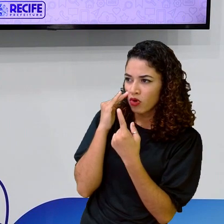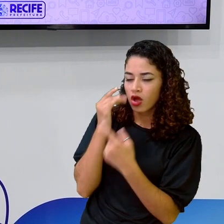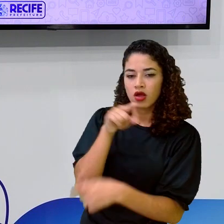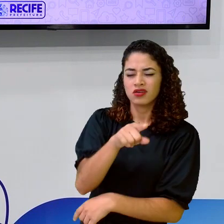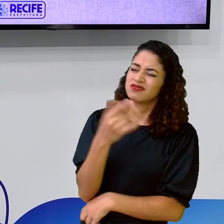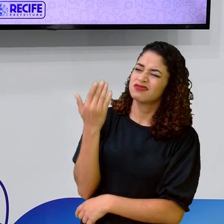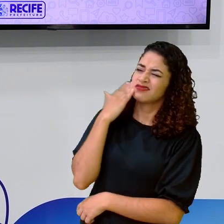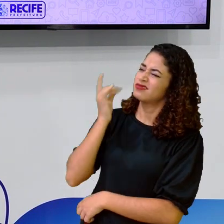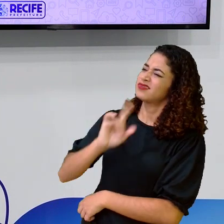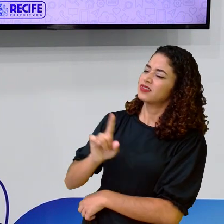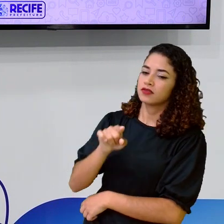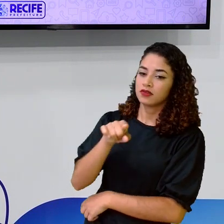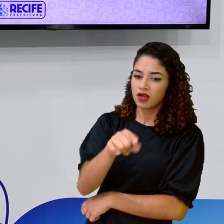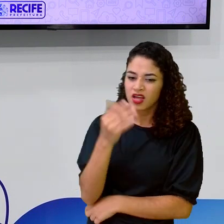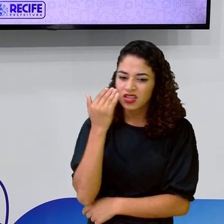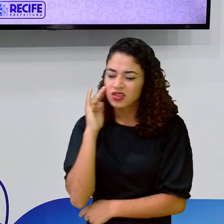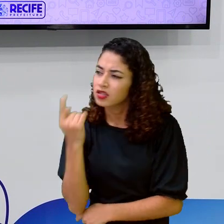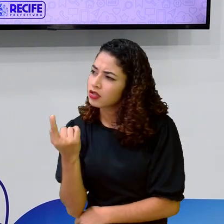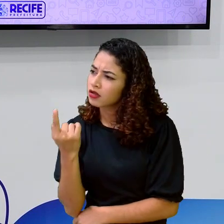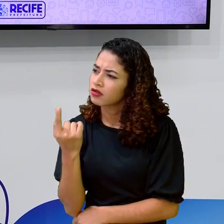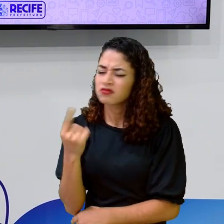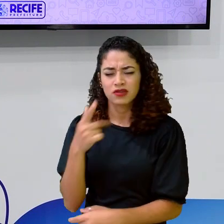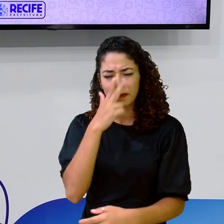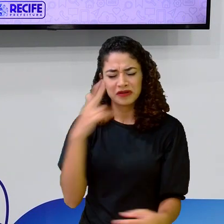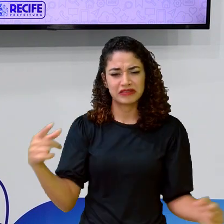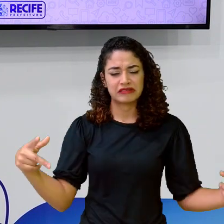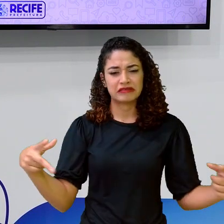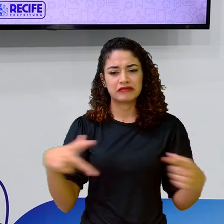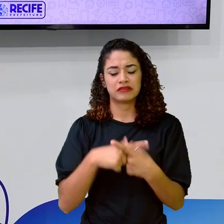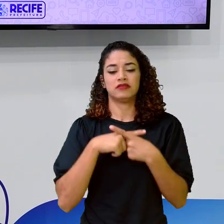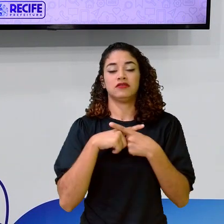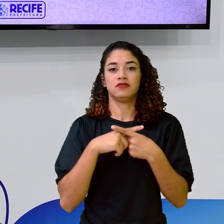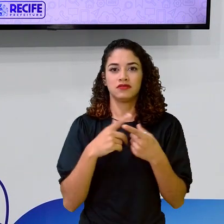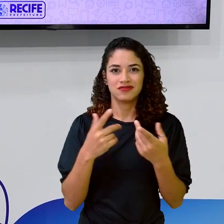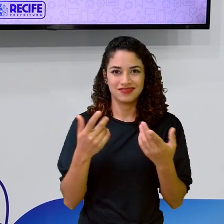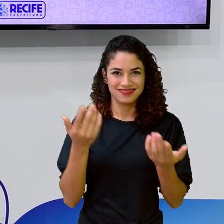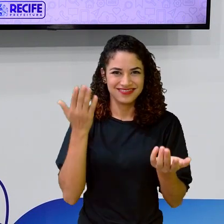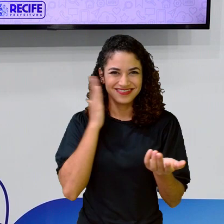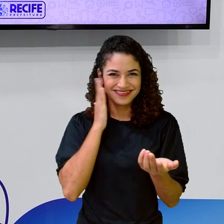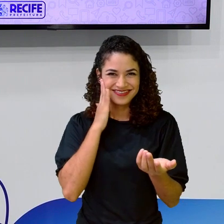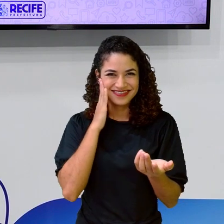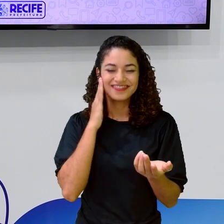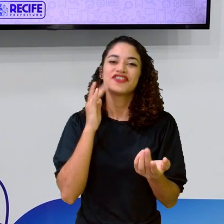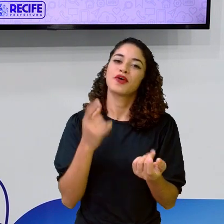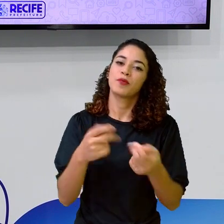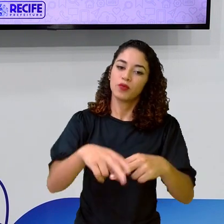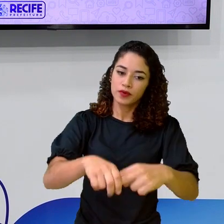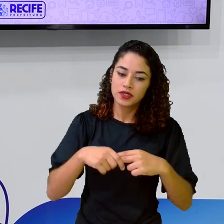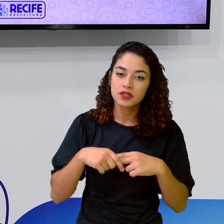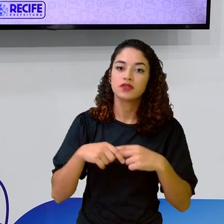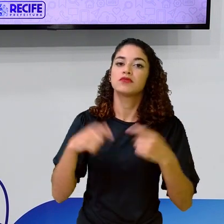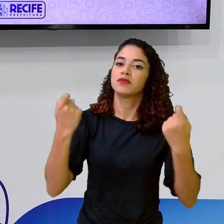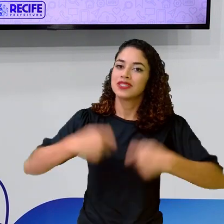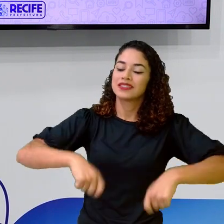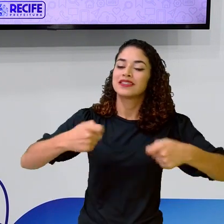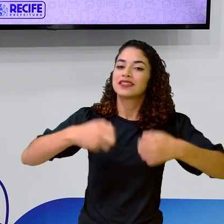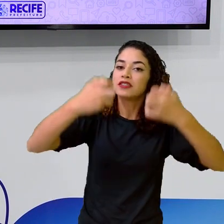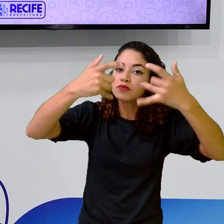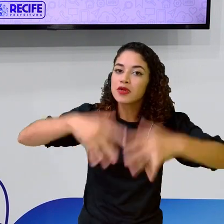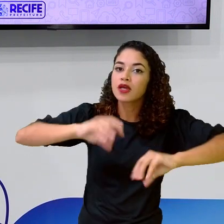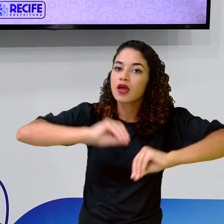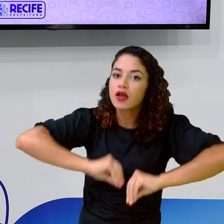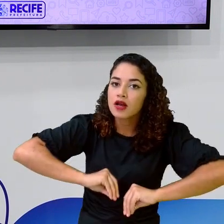dualidade, pode, causar, uma interpretação, equivocada, daquela,